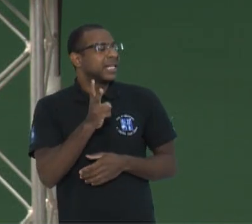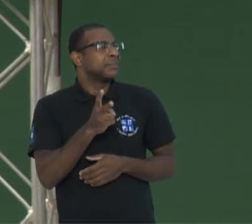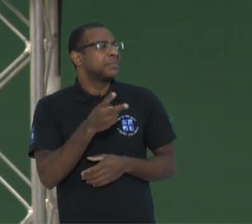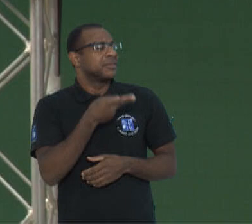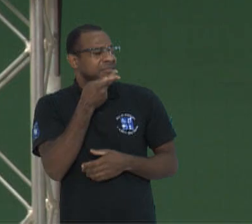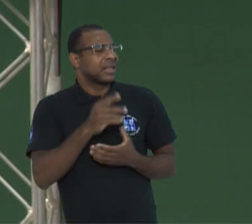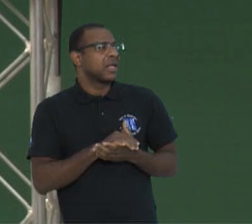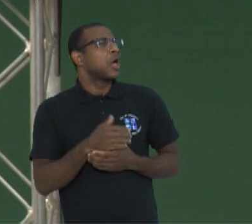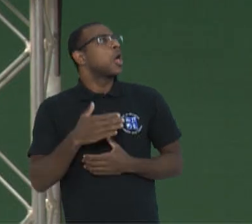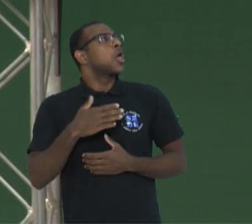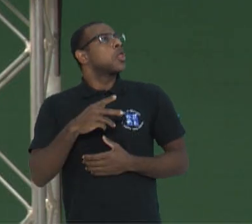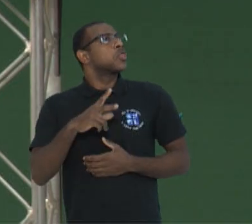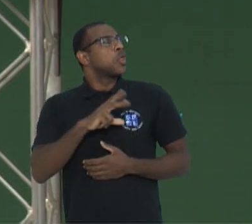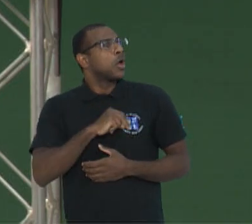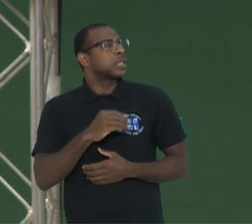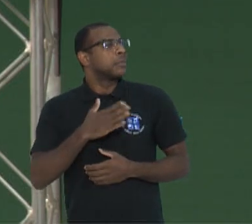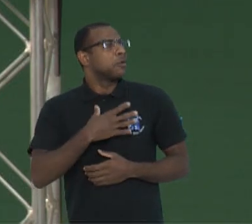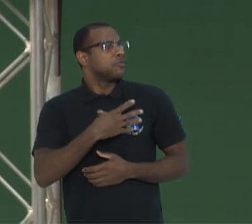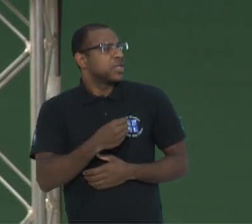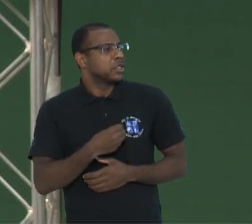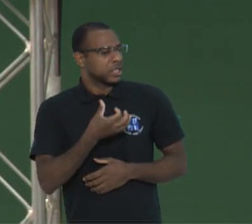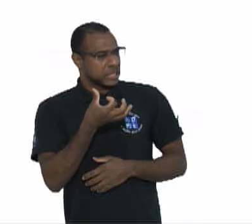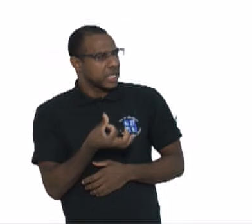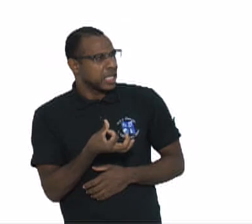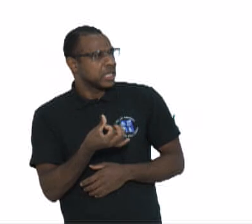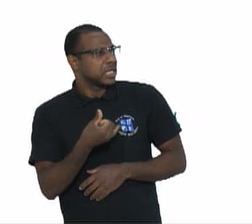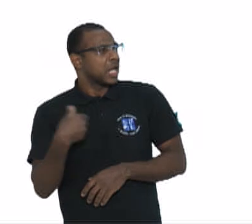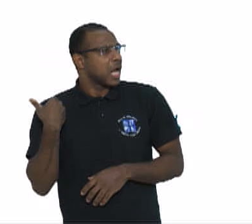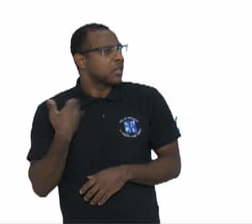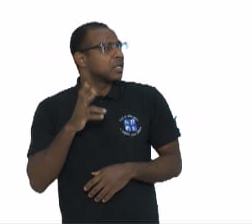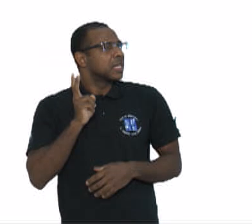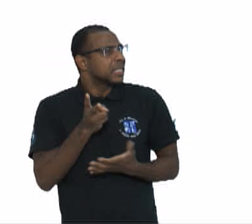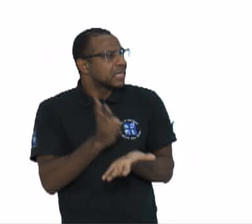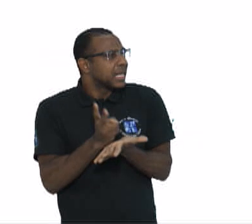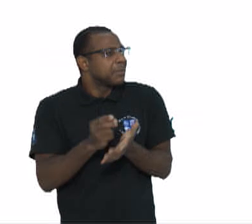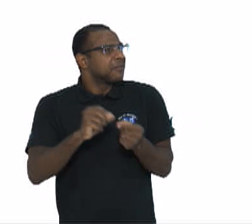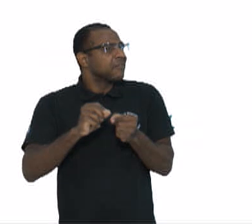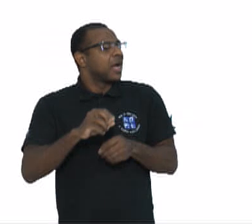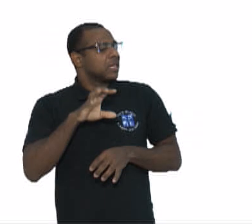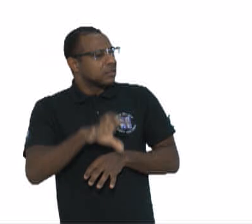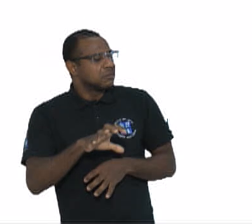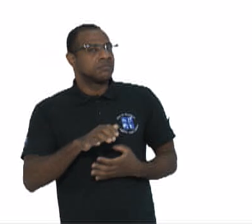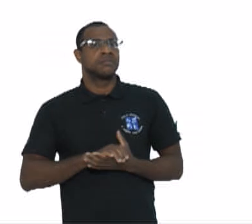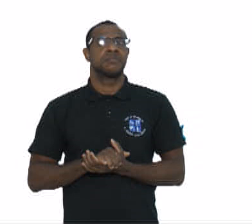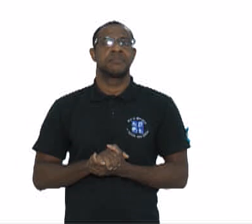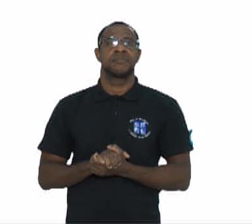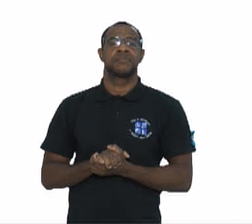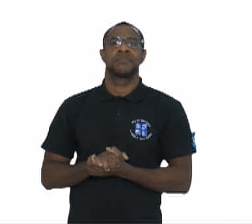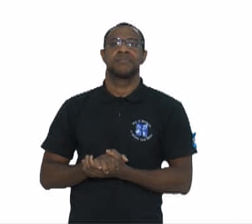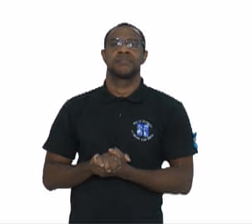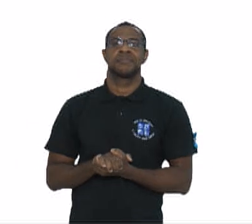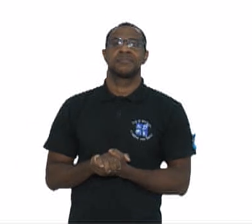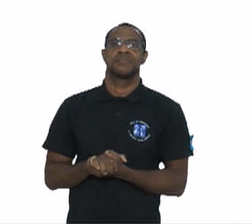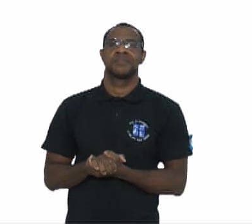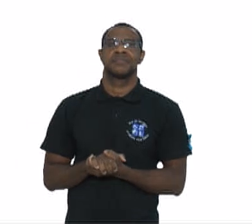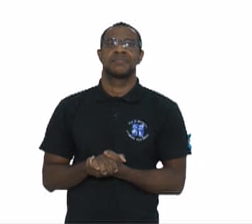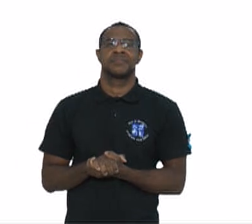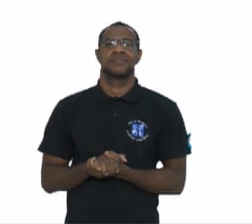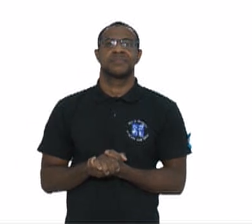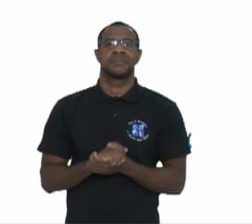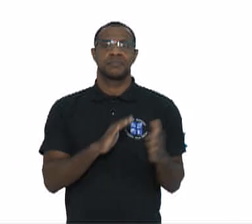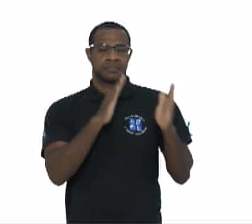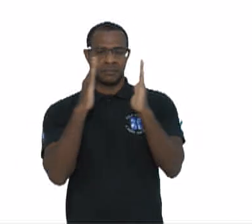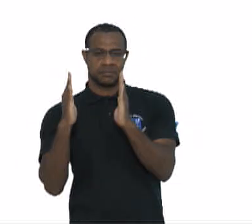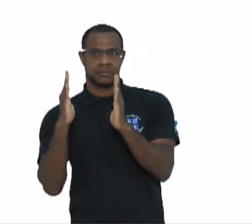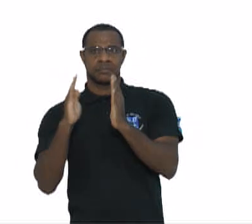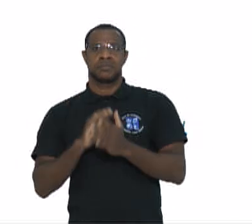6 anos faz uma coisa dessa. Well, that gave me this great idea. I decided to become a forger and get